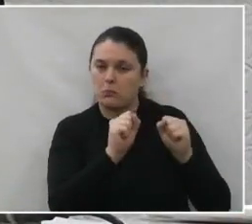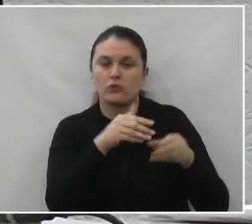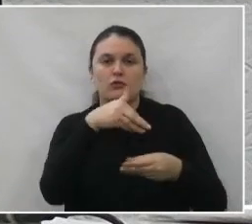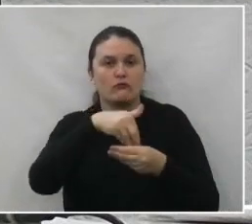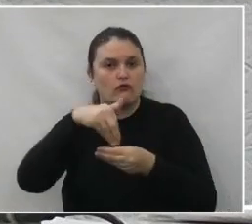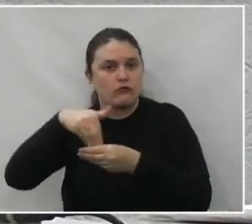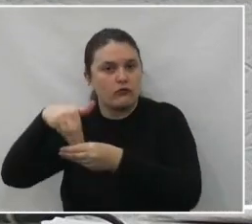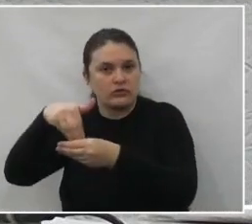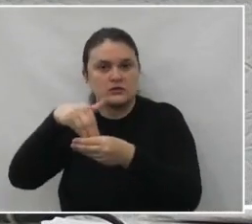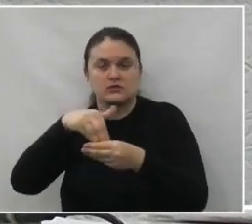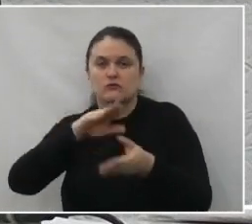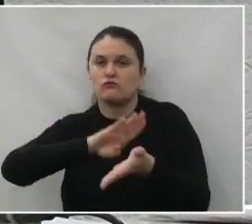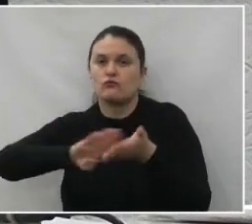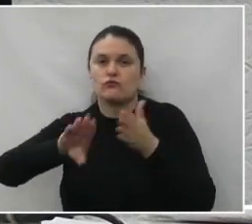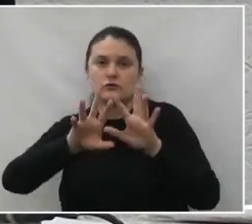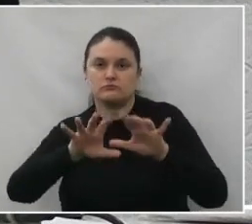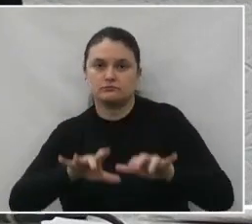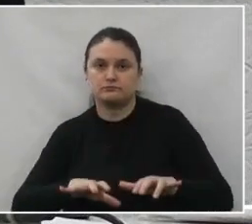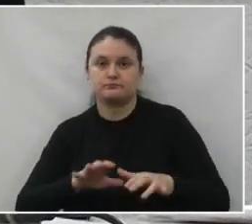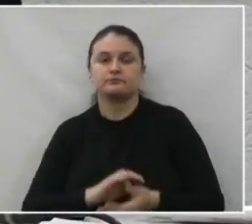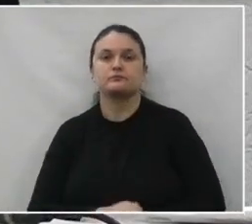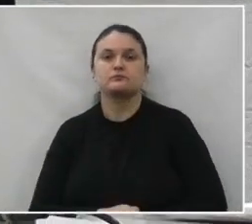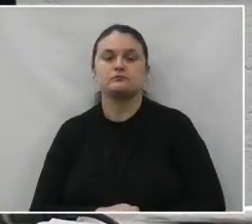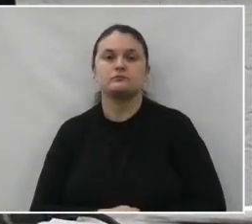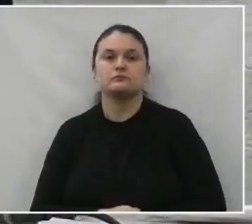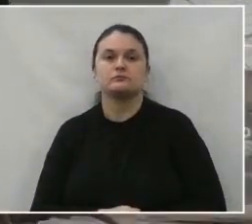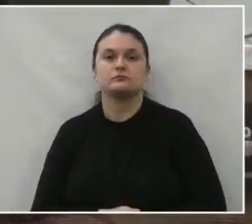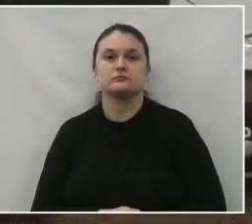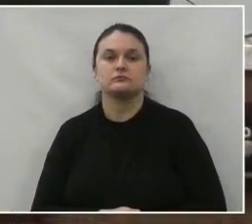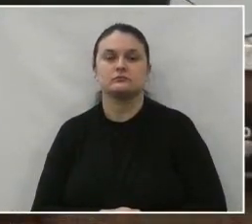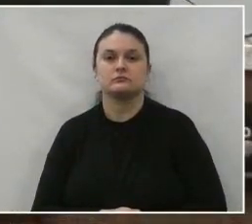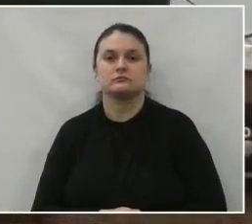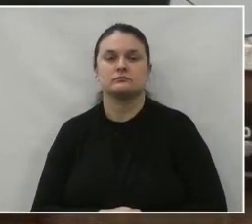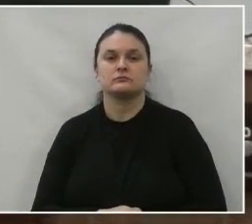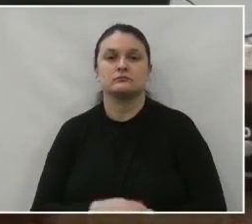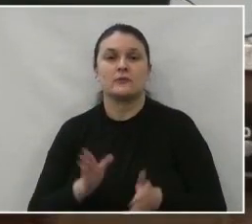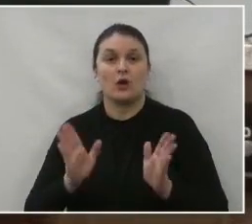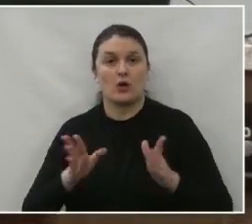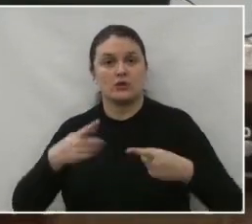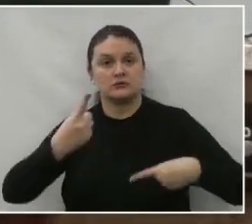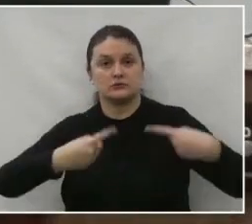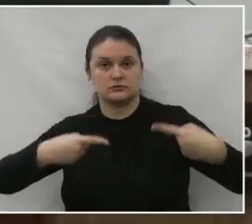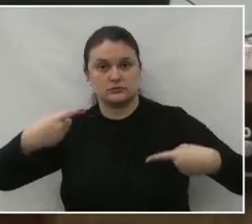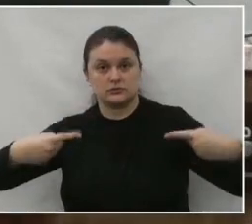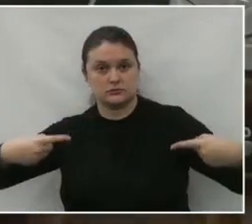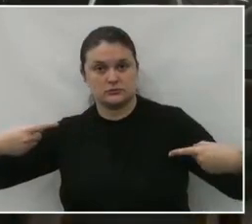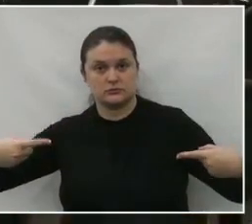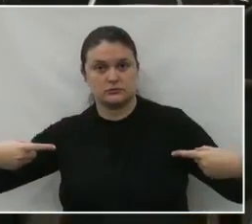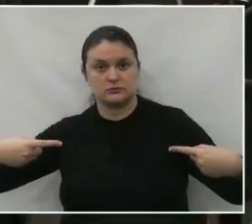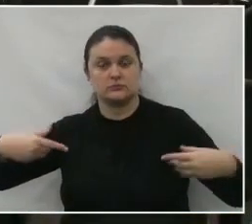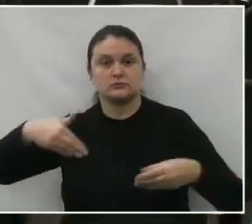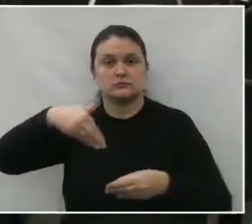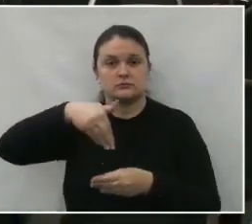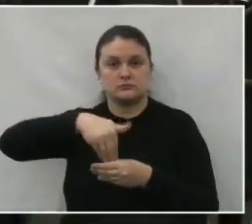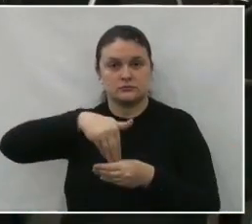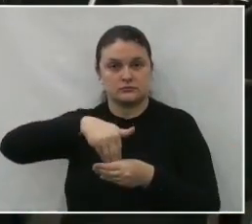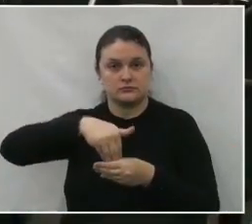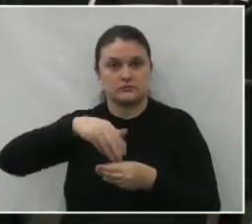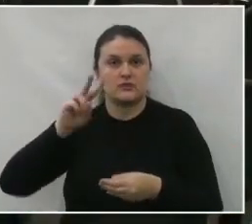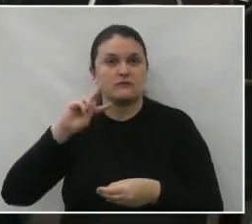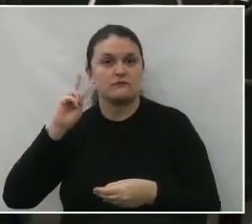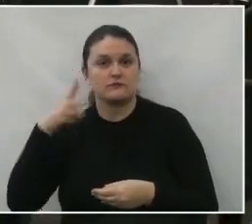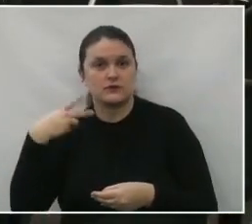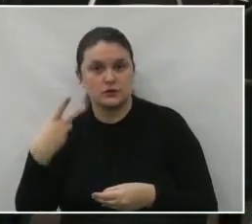votação em plenário, com dispensa da redação final. É o parecer. Está em discussão. Em votação,